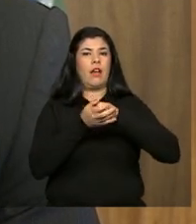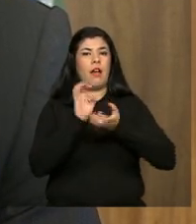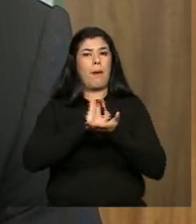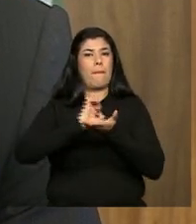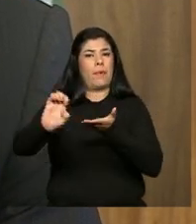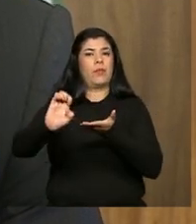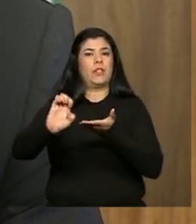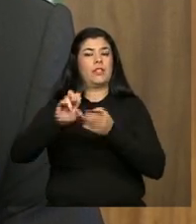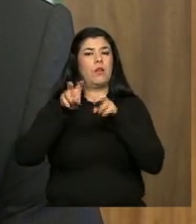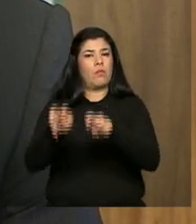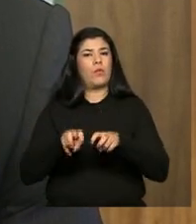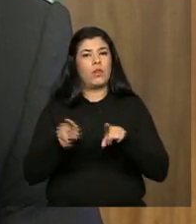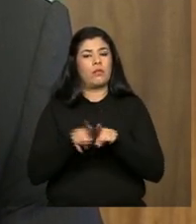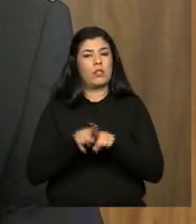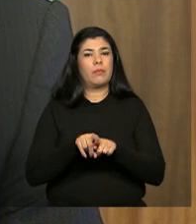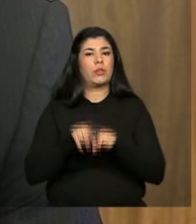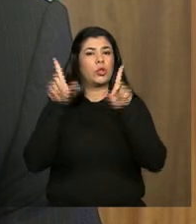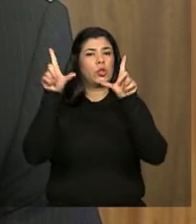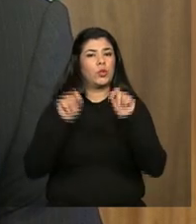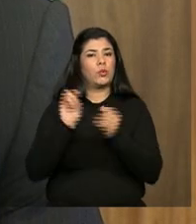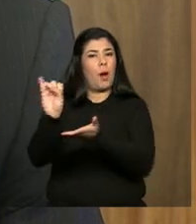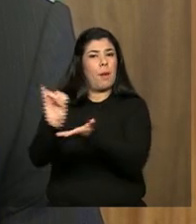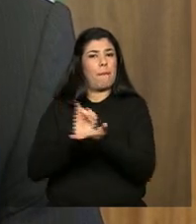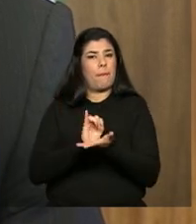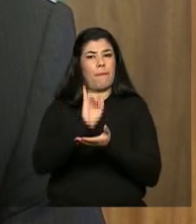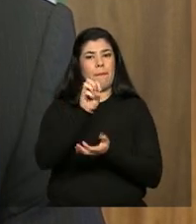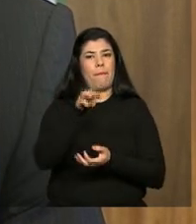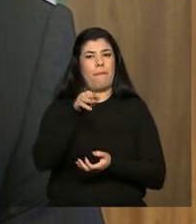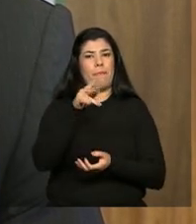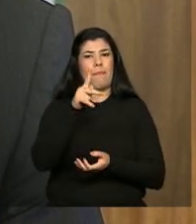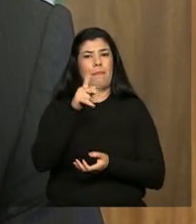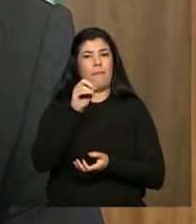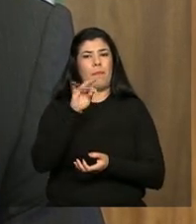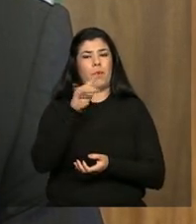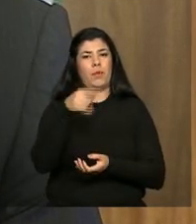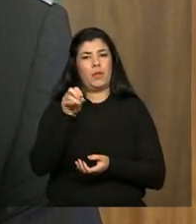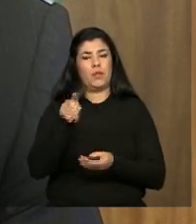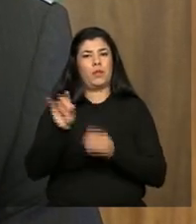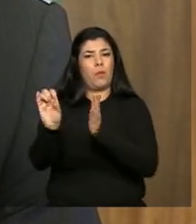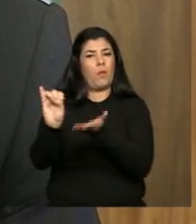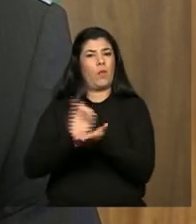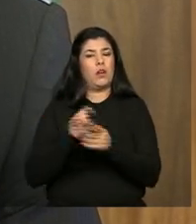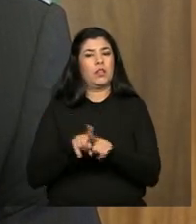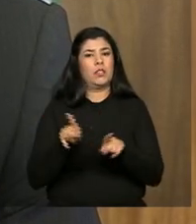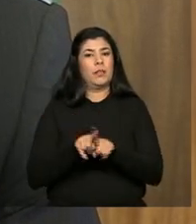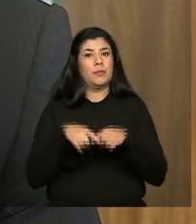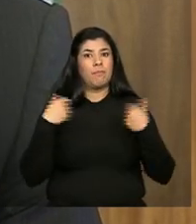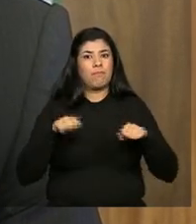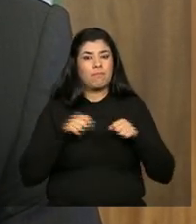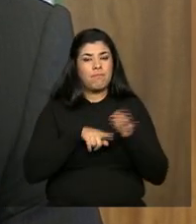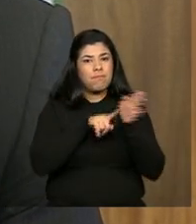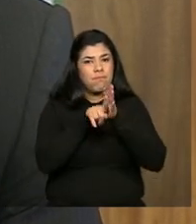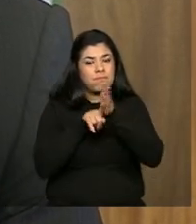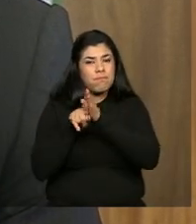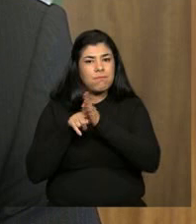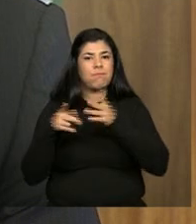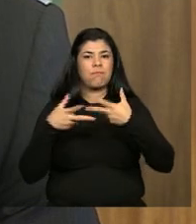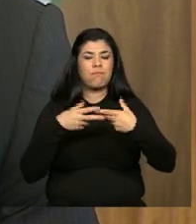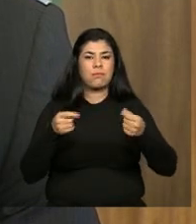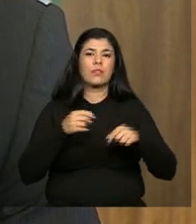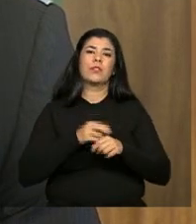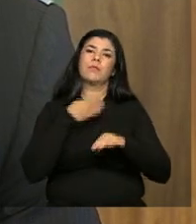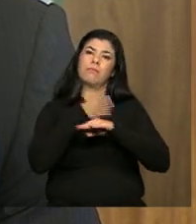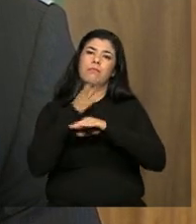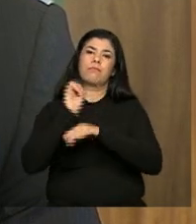Diminui a pressão das importações mas nós possamos atrair investimento o setor produtivo sobretudo em Estrutura por isso o grau de